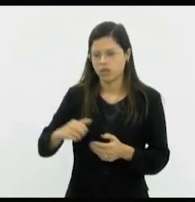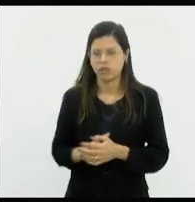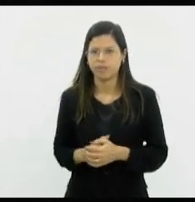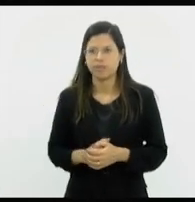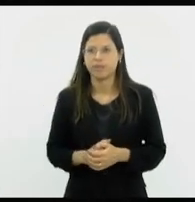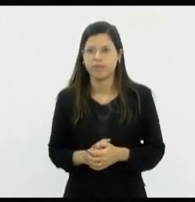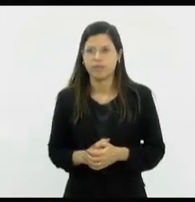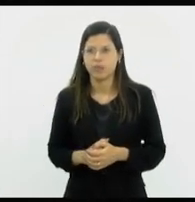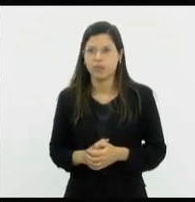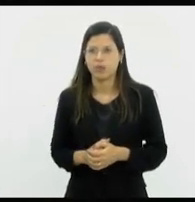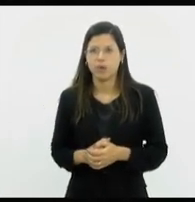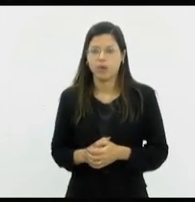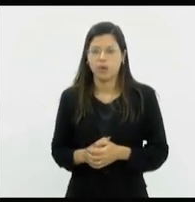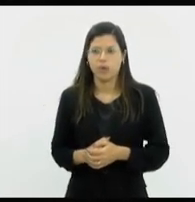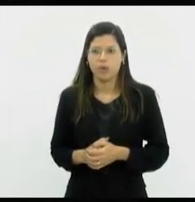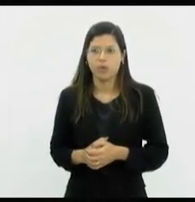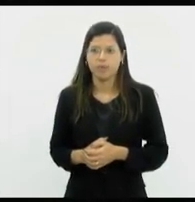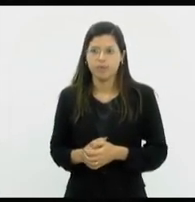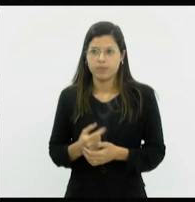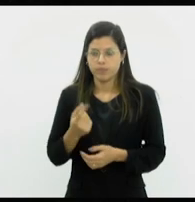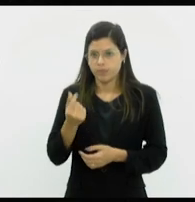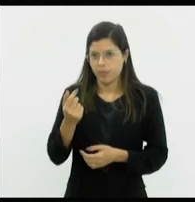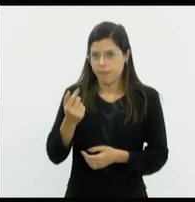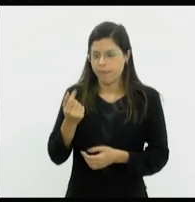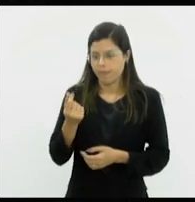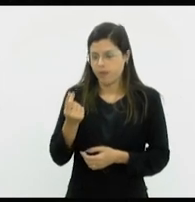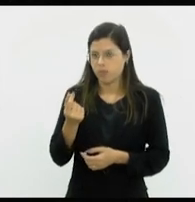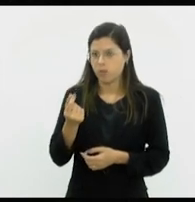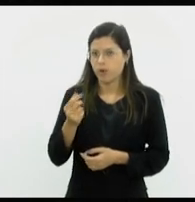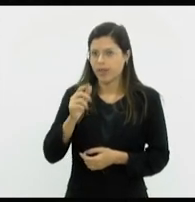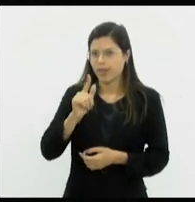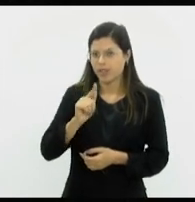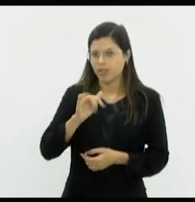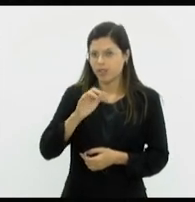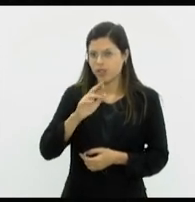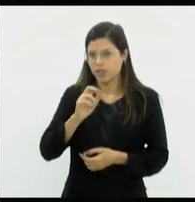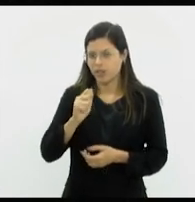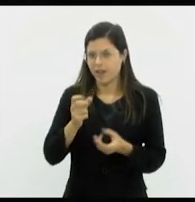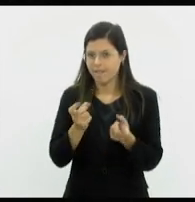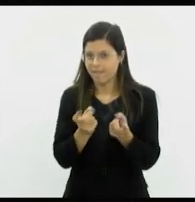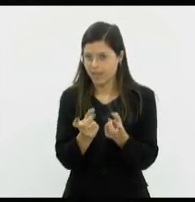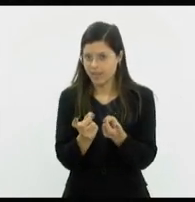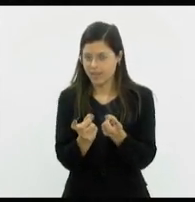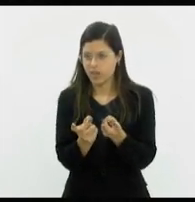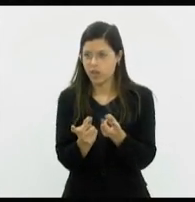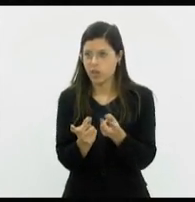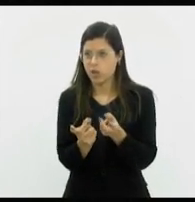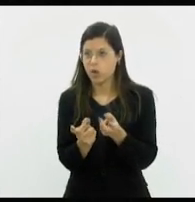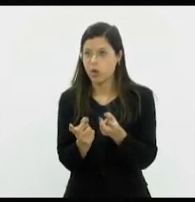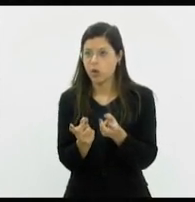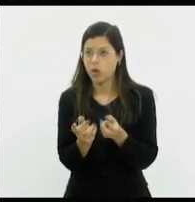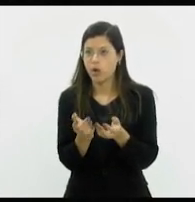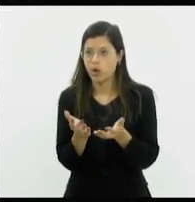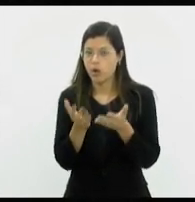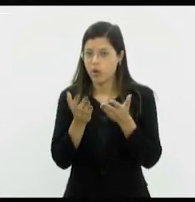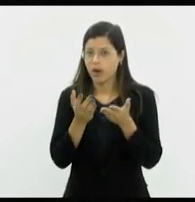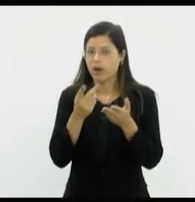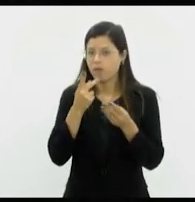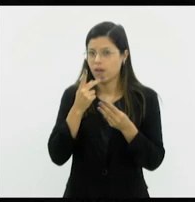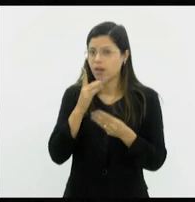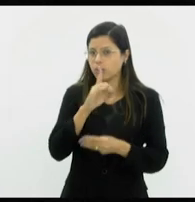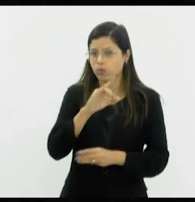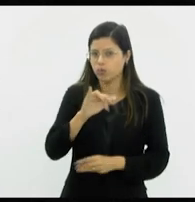O preço que a Gira vendeu isso, eu quero remontar a data,